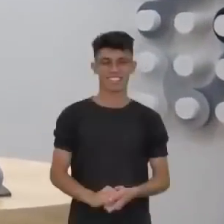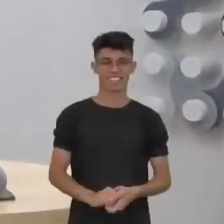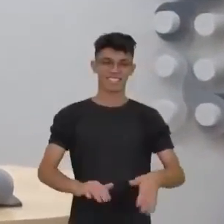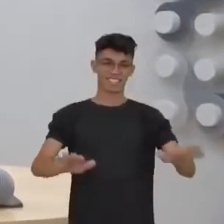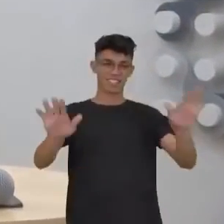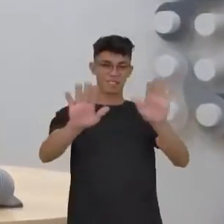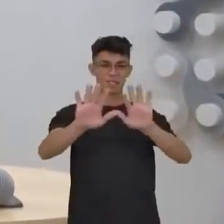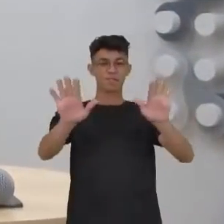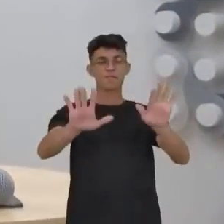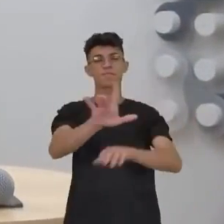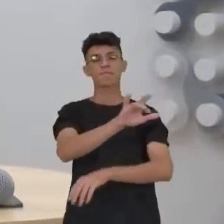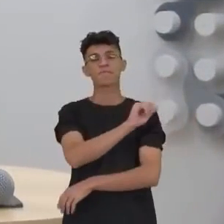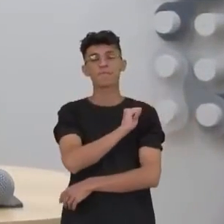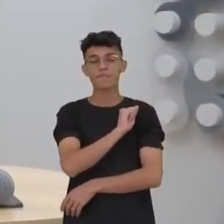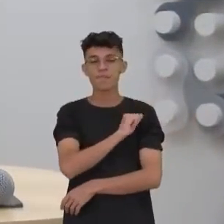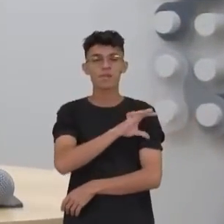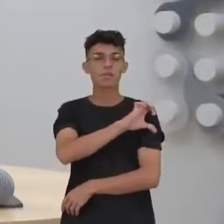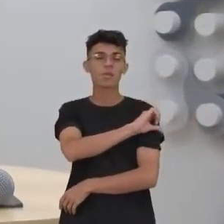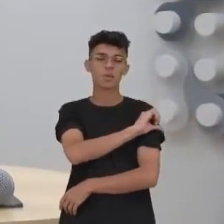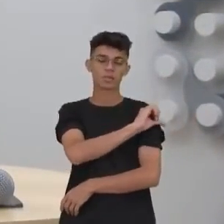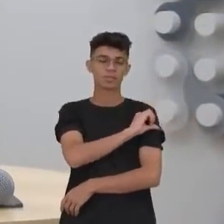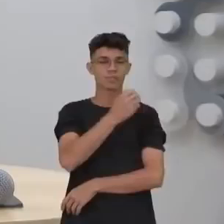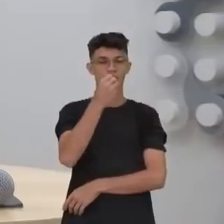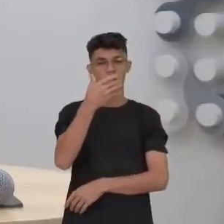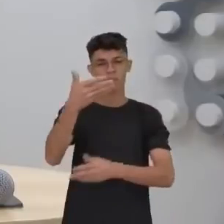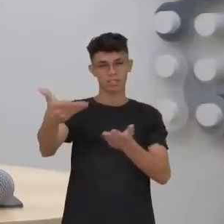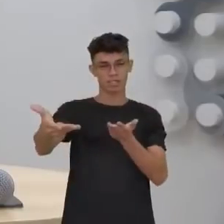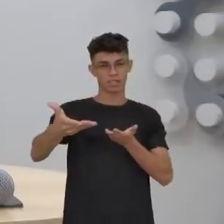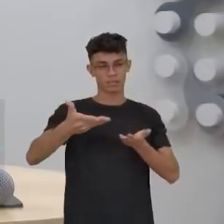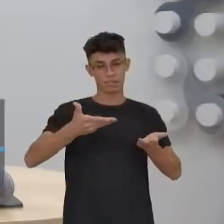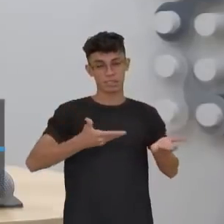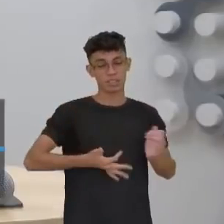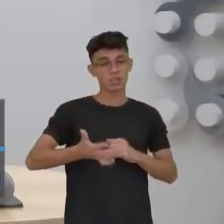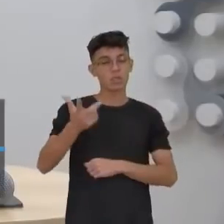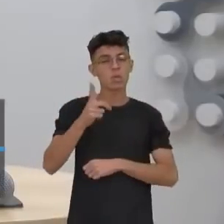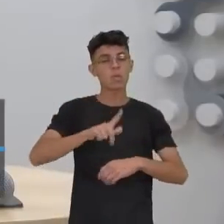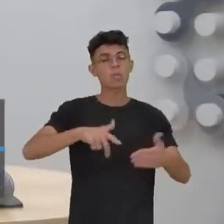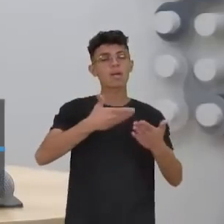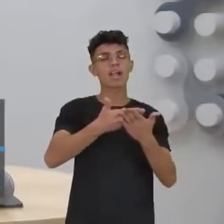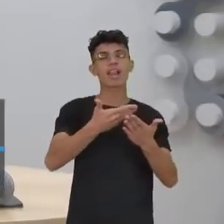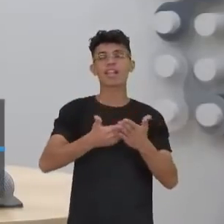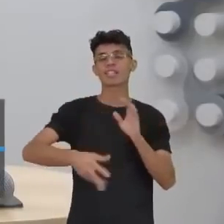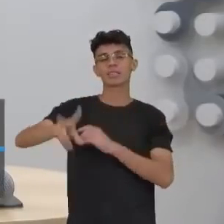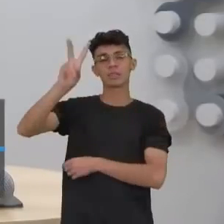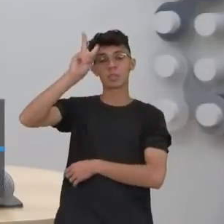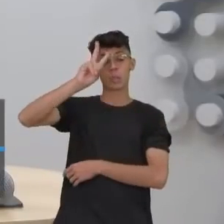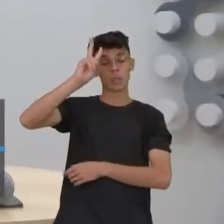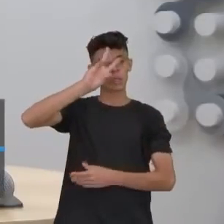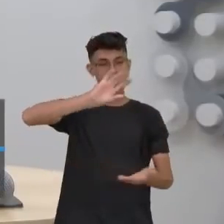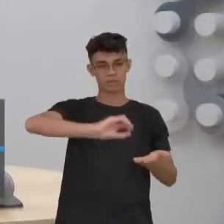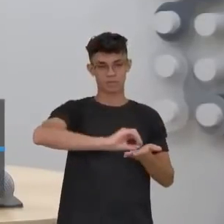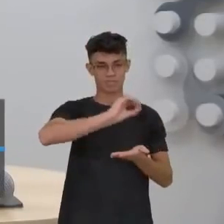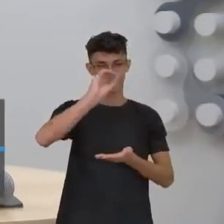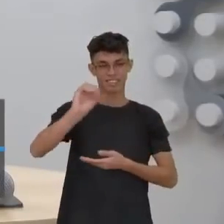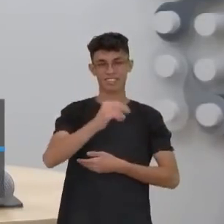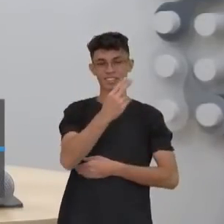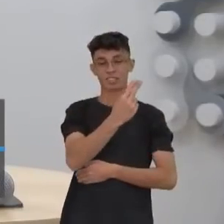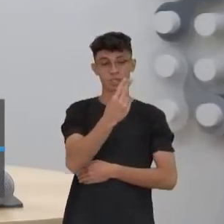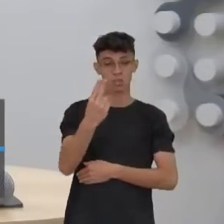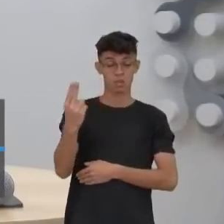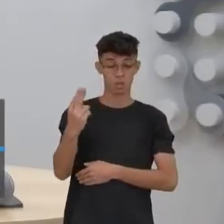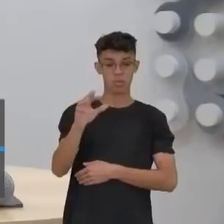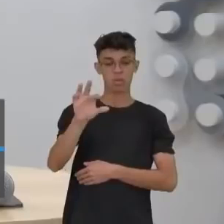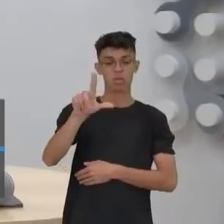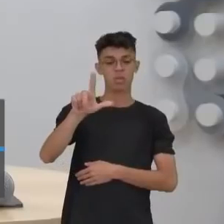Olá, estudantes do 9º ano, sejam bem-vindos a mais uma aula de História aqui no Centro de Mídias. Eu sou a professora